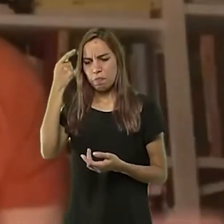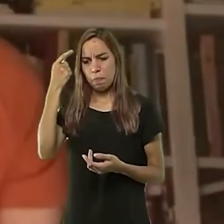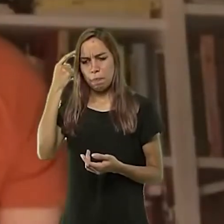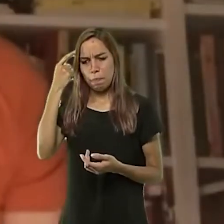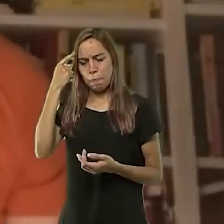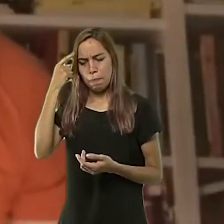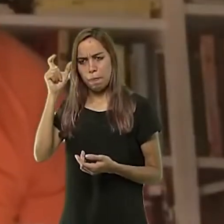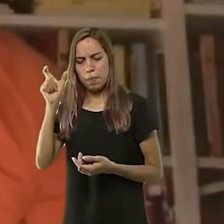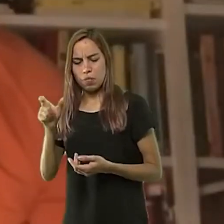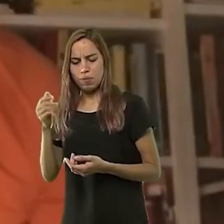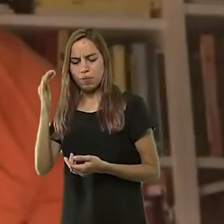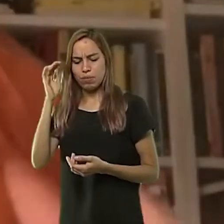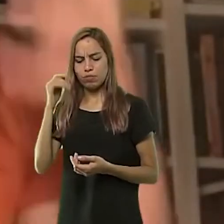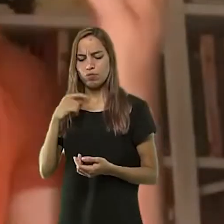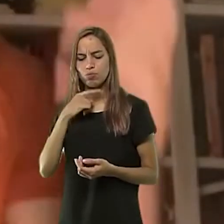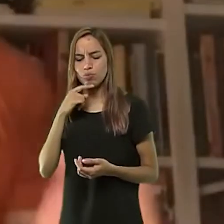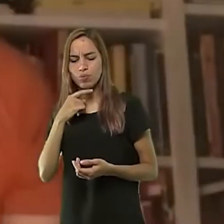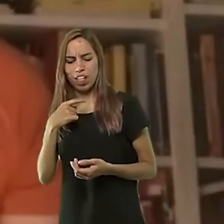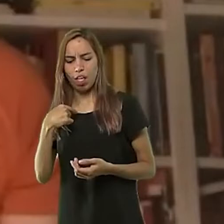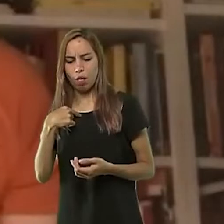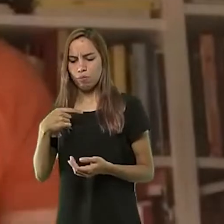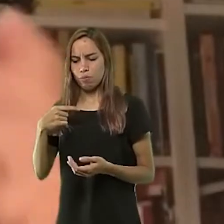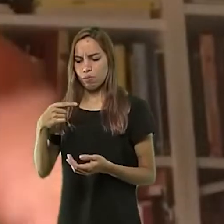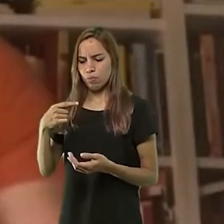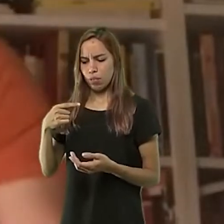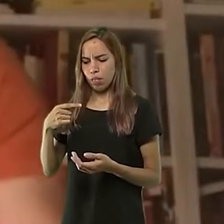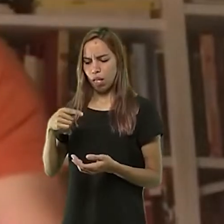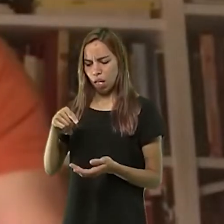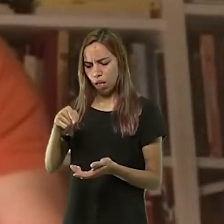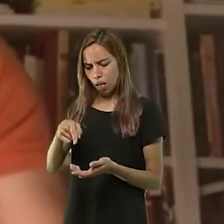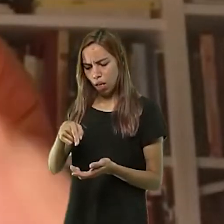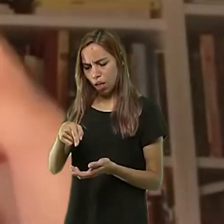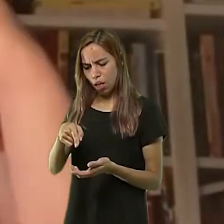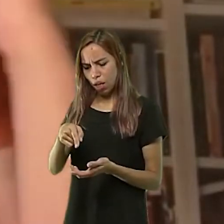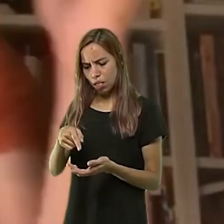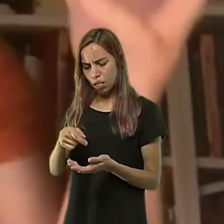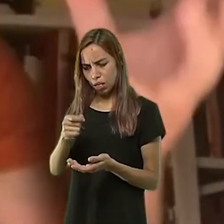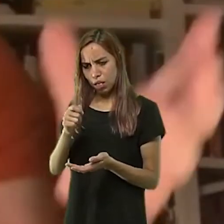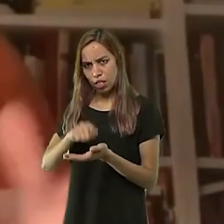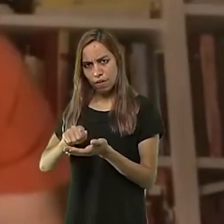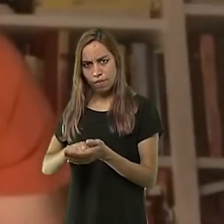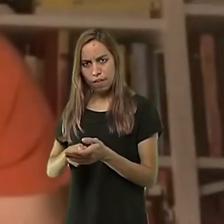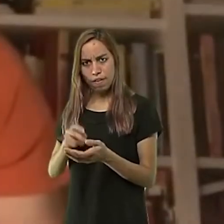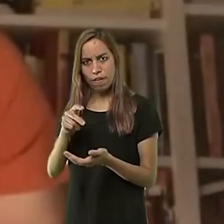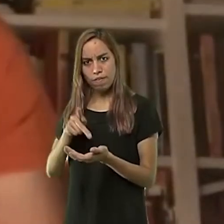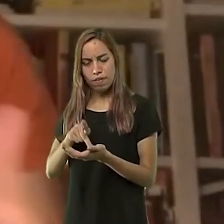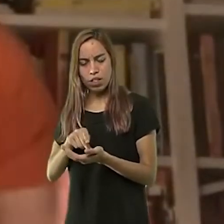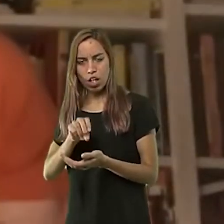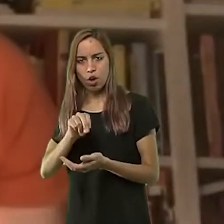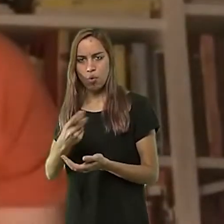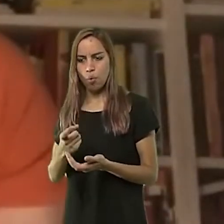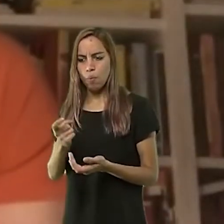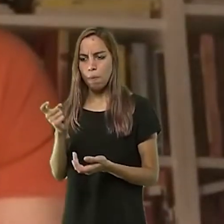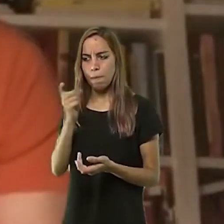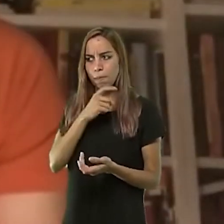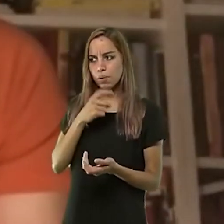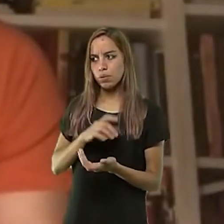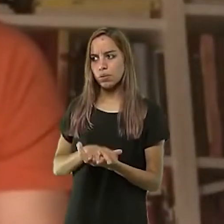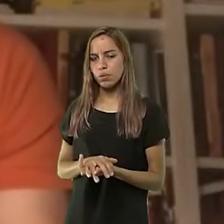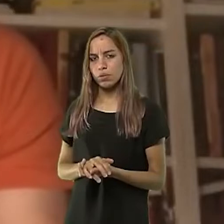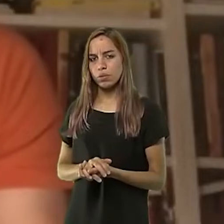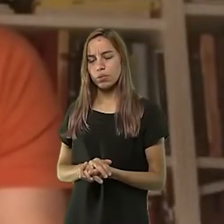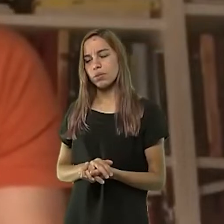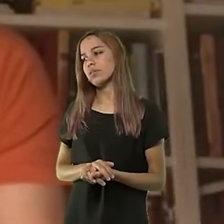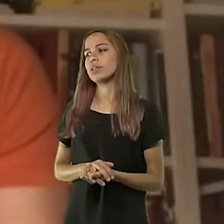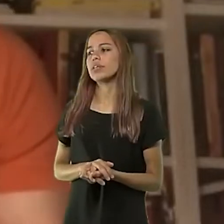a relatar algo que é mais ou menos obscuro, mas ainda assim verdade.